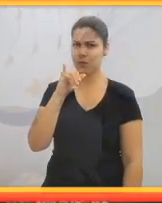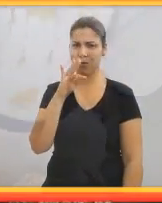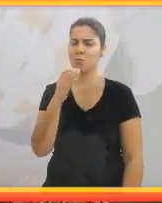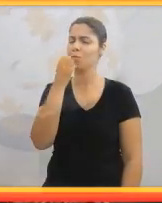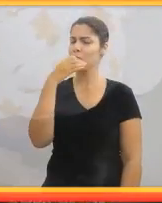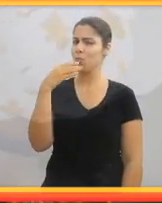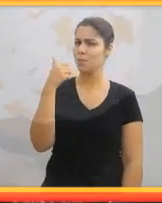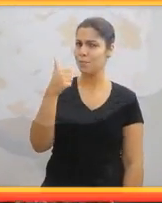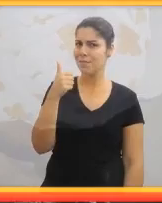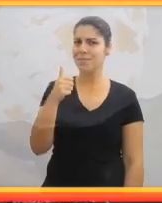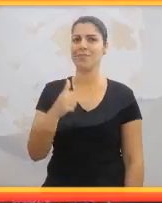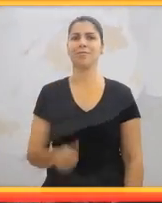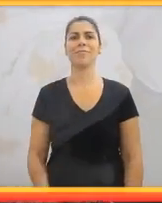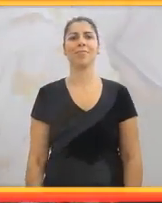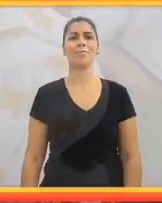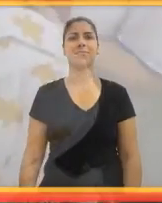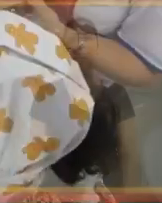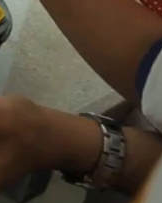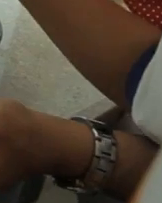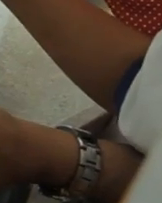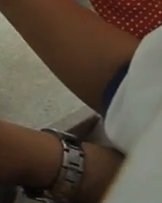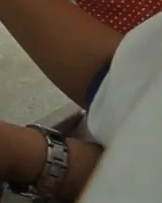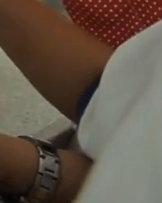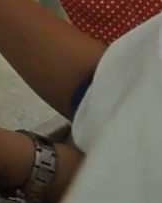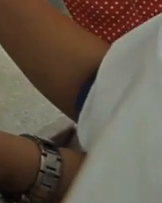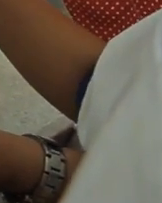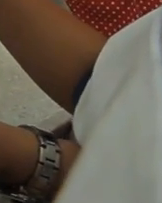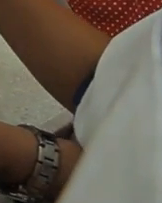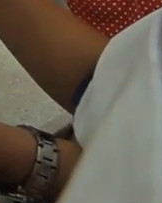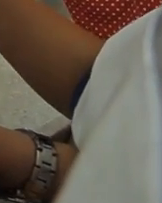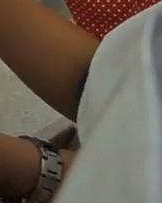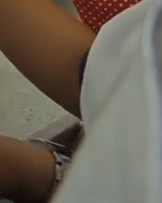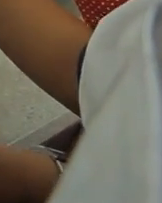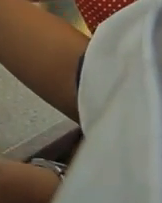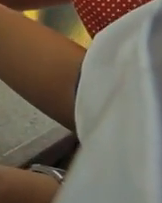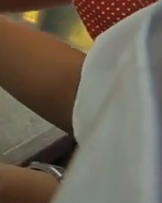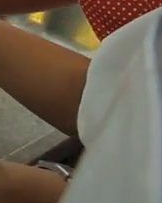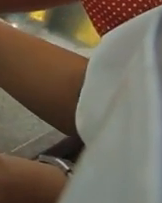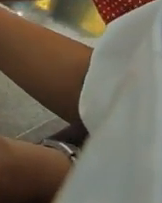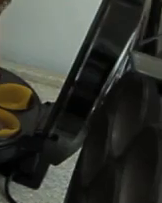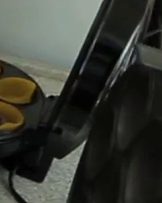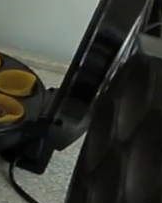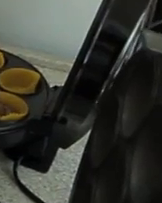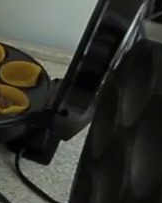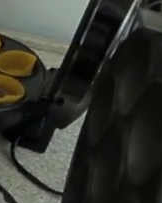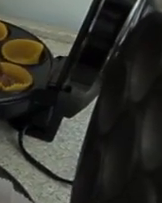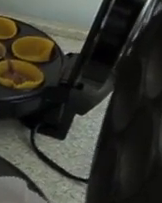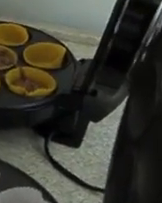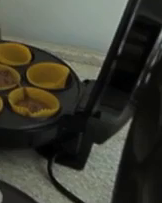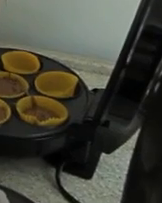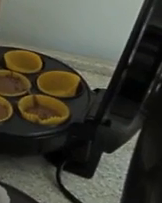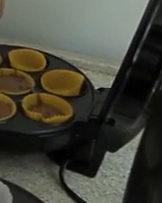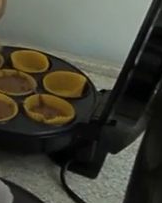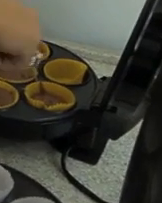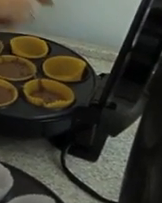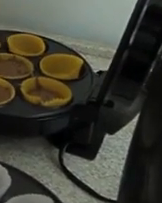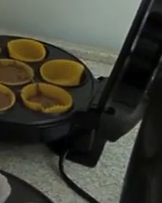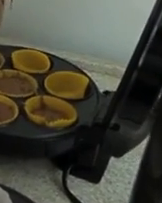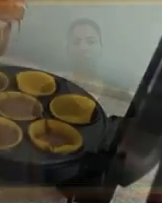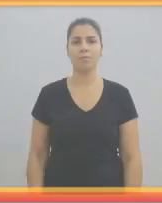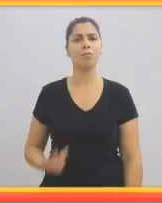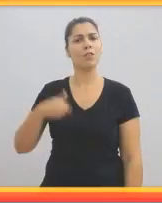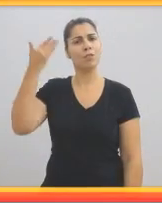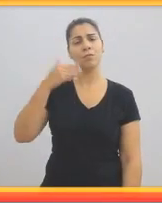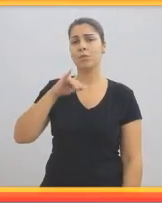João Vitor, muito bem. Com uma colher, João Vitor despeja nas formas de cupcake a massa de